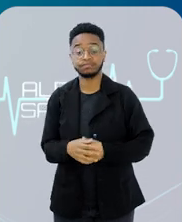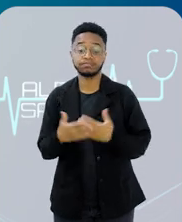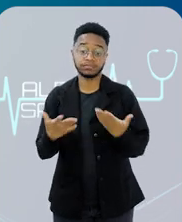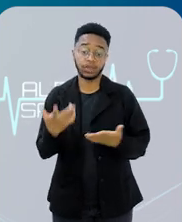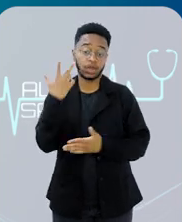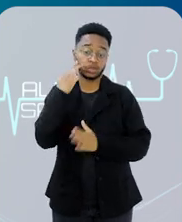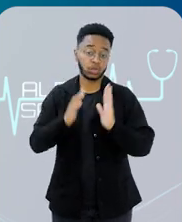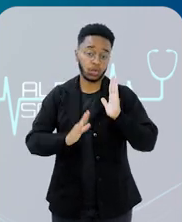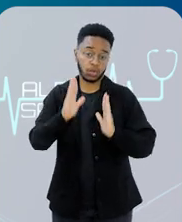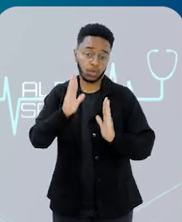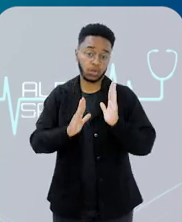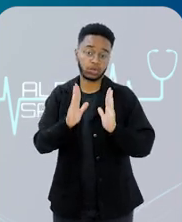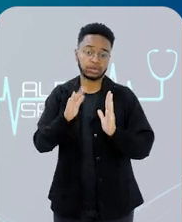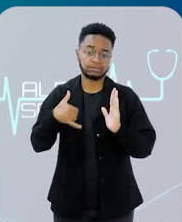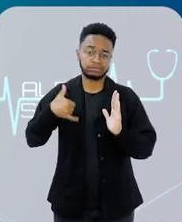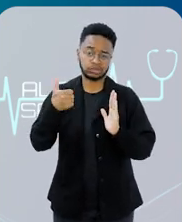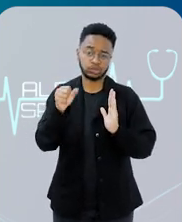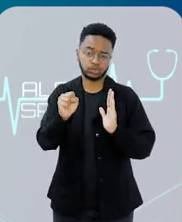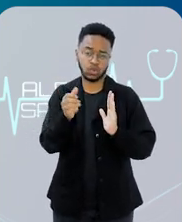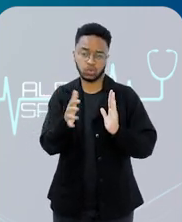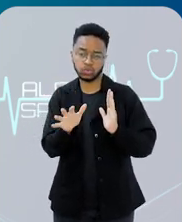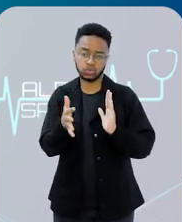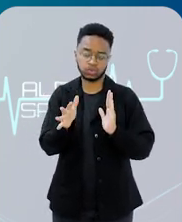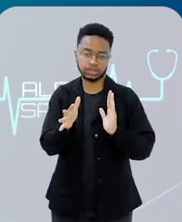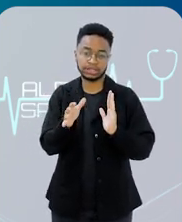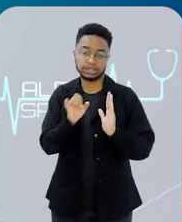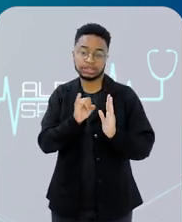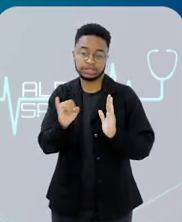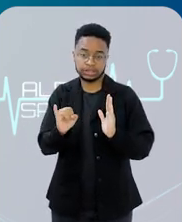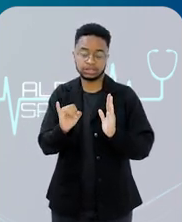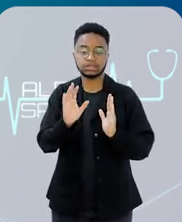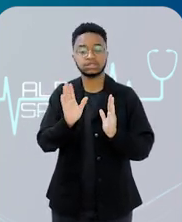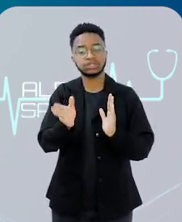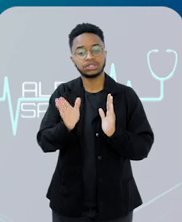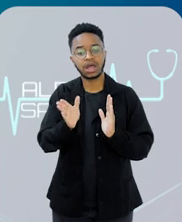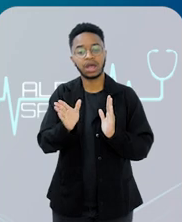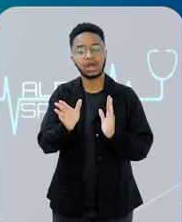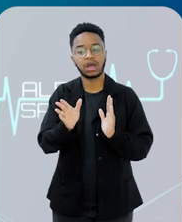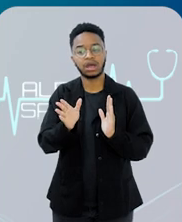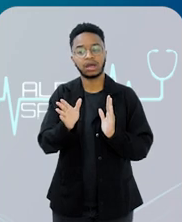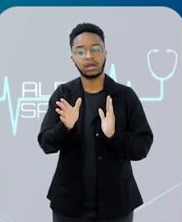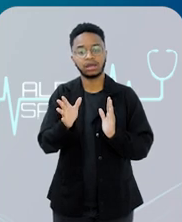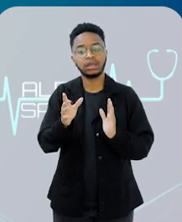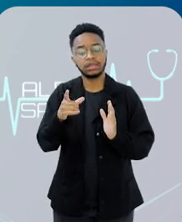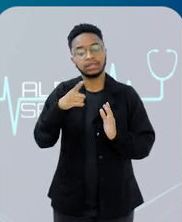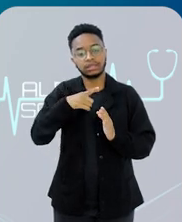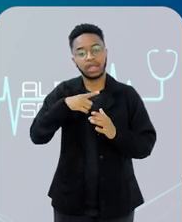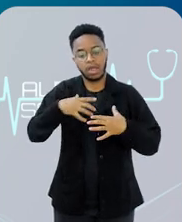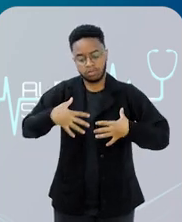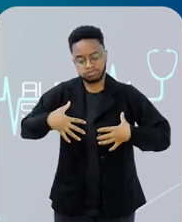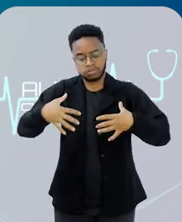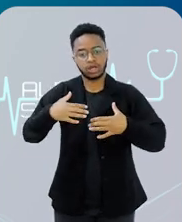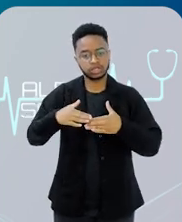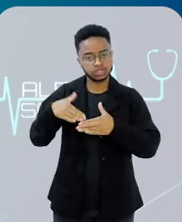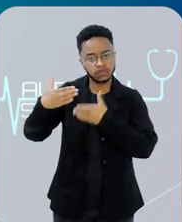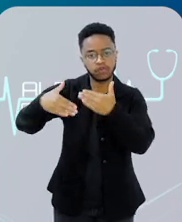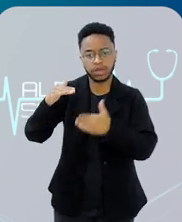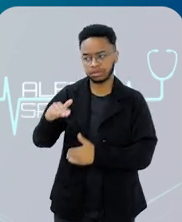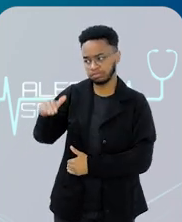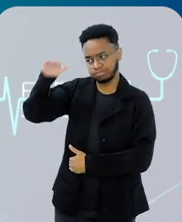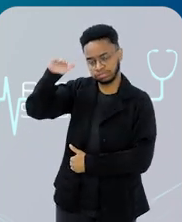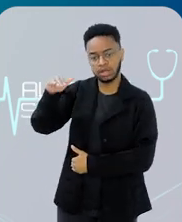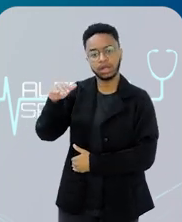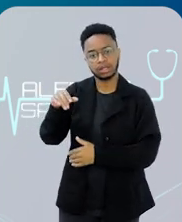Então, normalmente ali, bem perto dos 18 anos, se ela já teve aquele estirão de crescimento, esse desenvolvimento